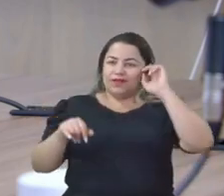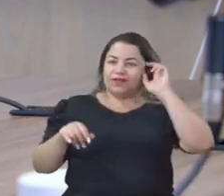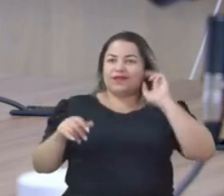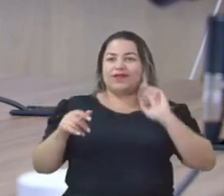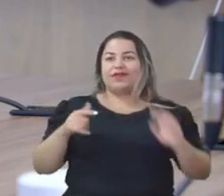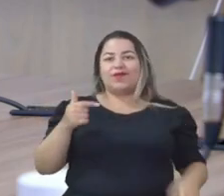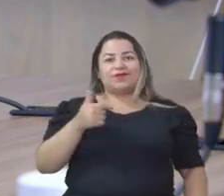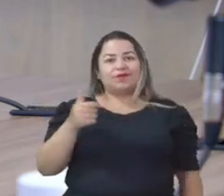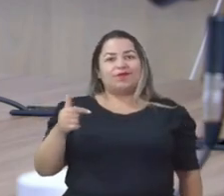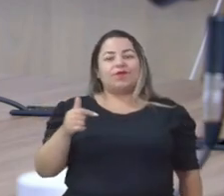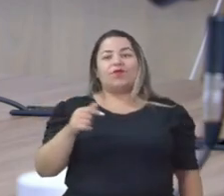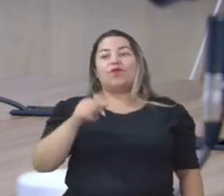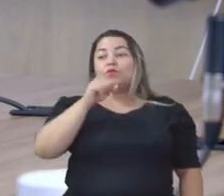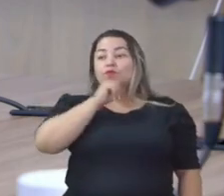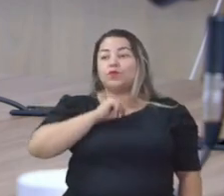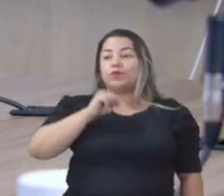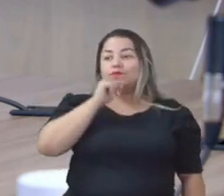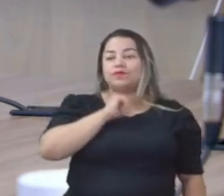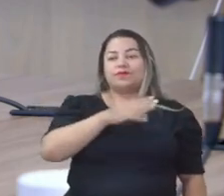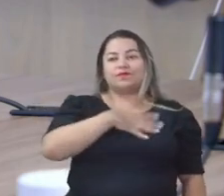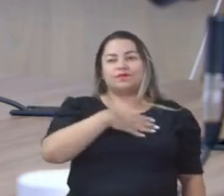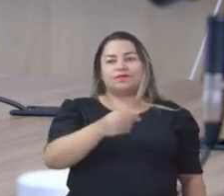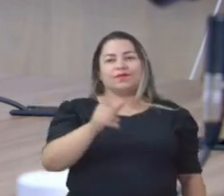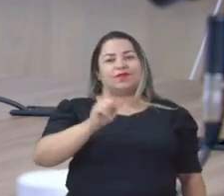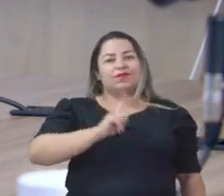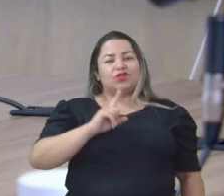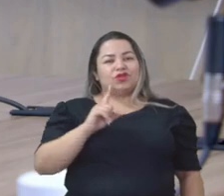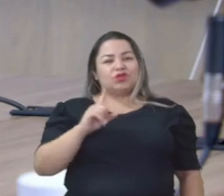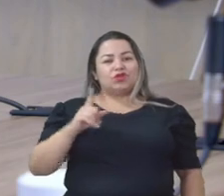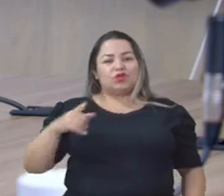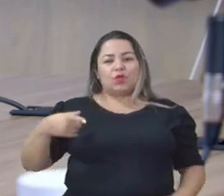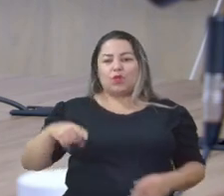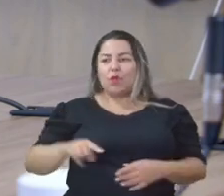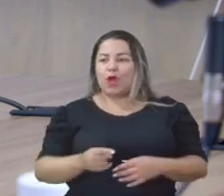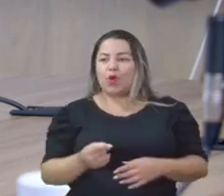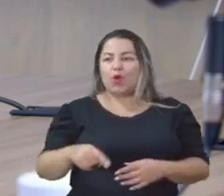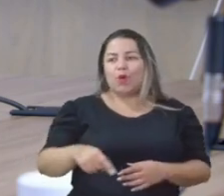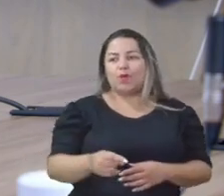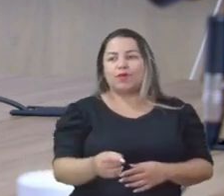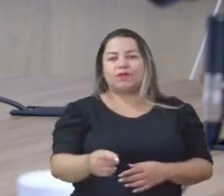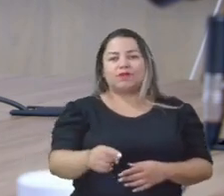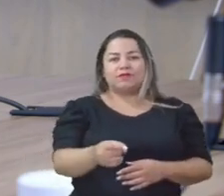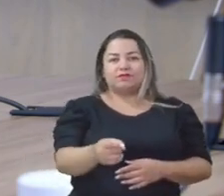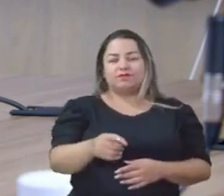meu filho, ele sonhou que tinha uma cobrinha que estava andando